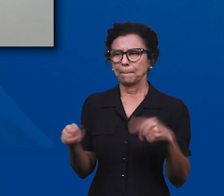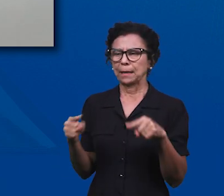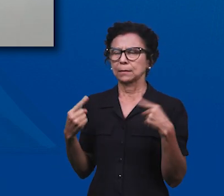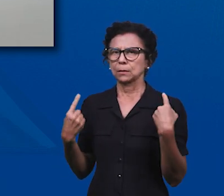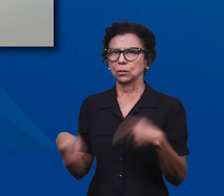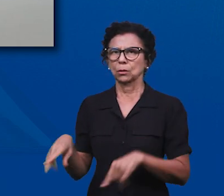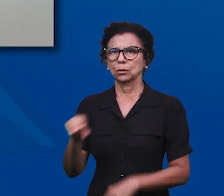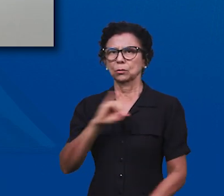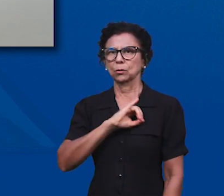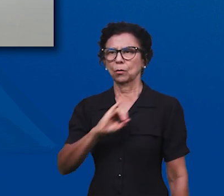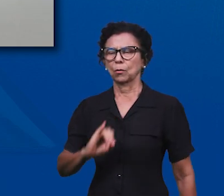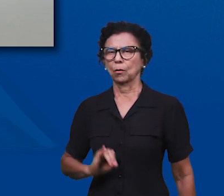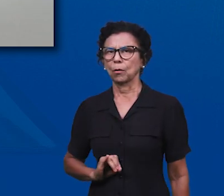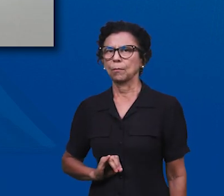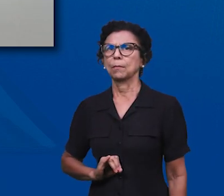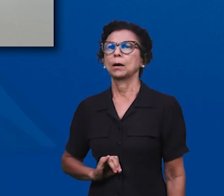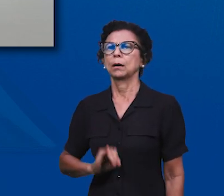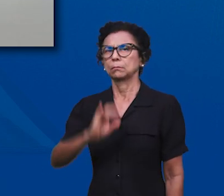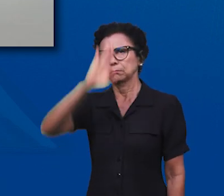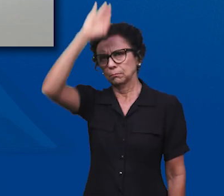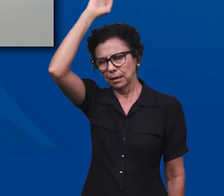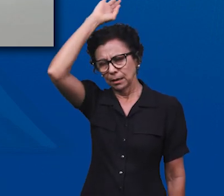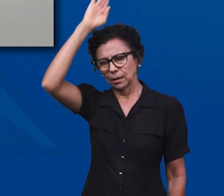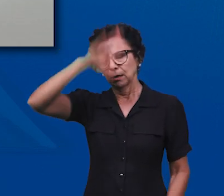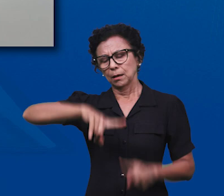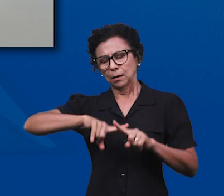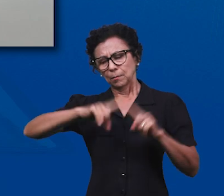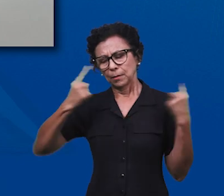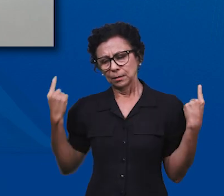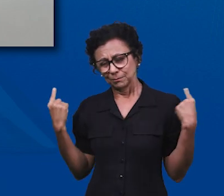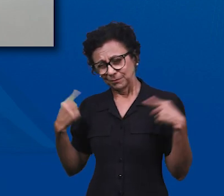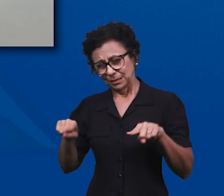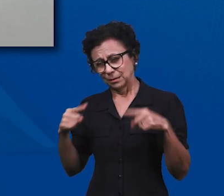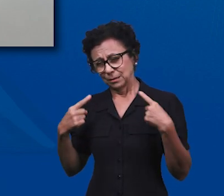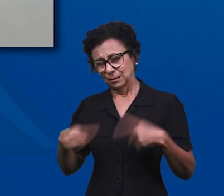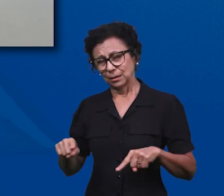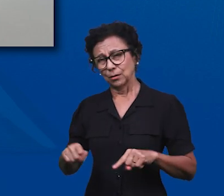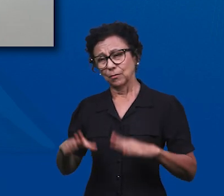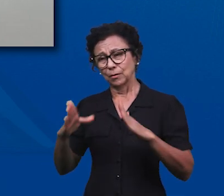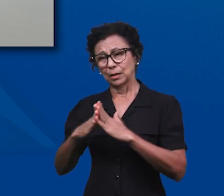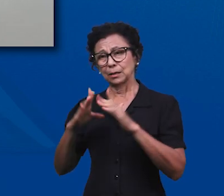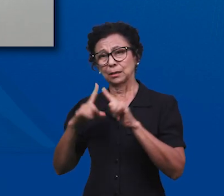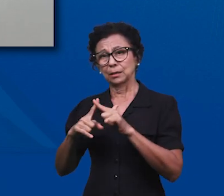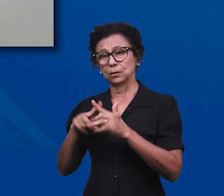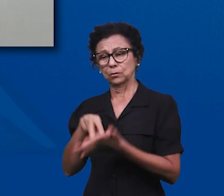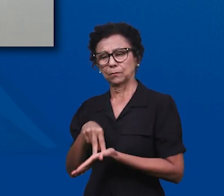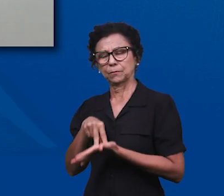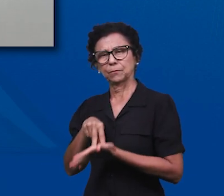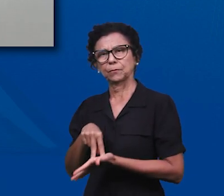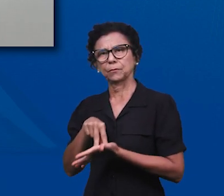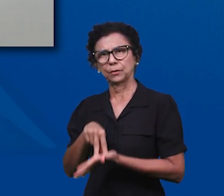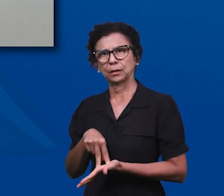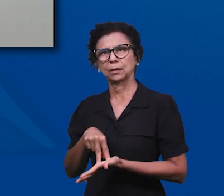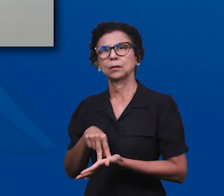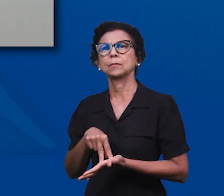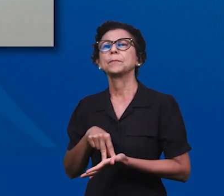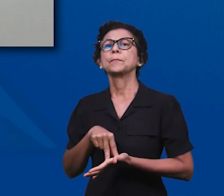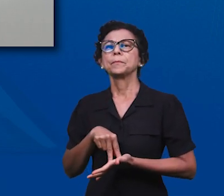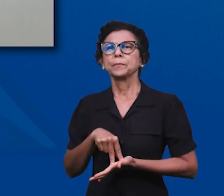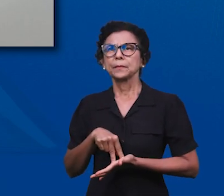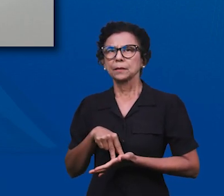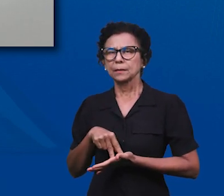Império Romano. Mas apesar dessas perseguições, a igreja permaneceu firme, sendo elogiada por